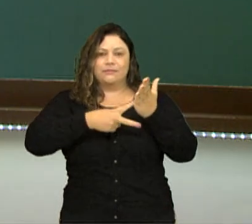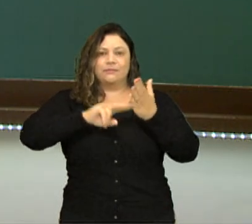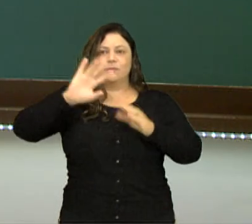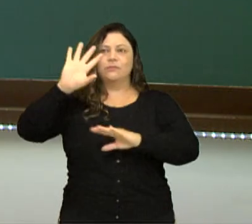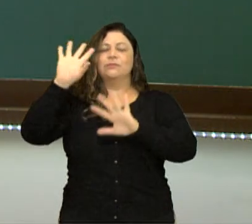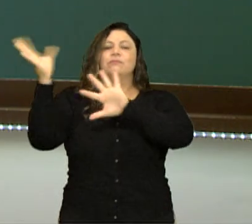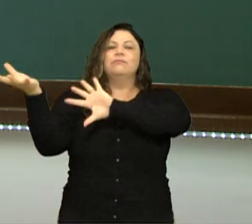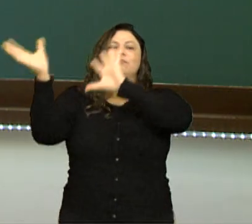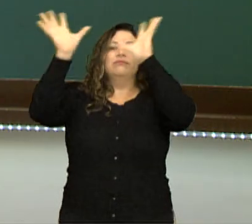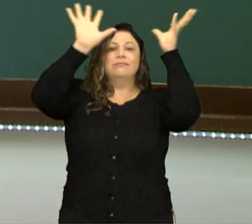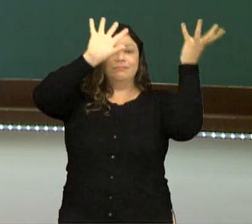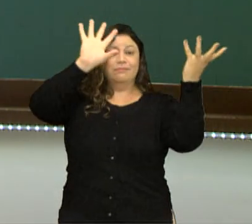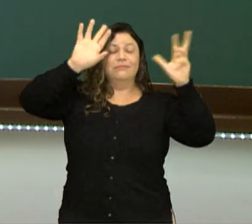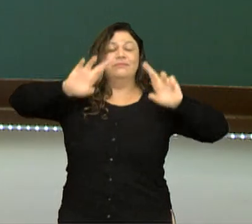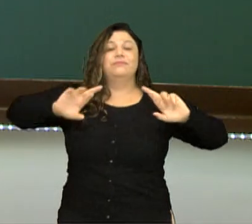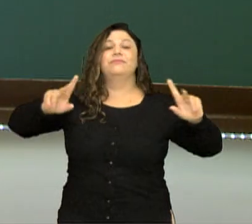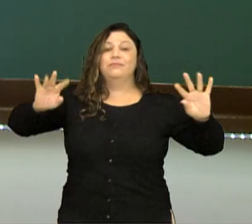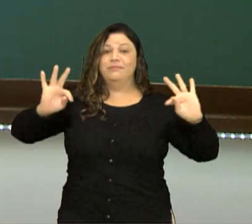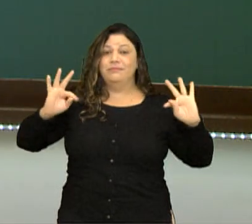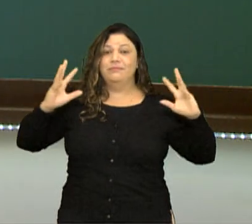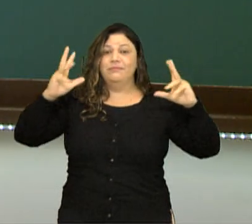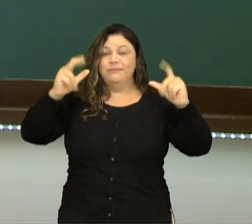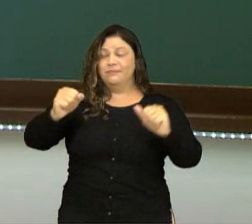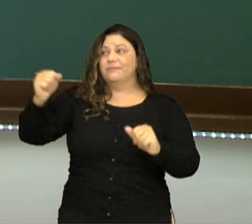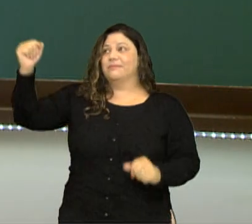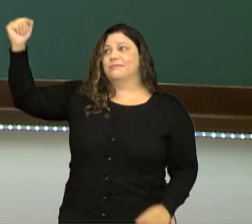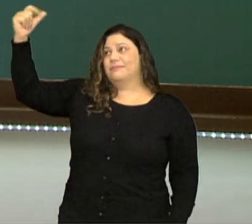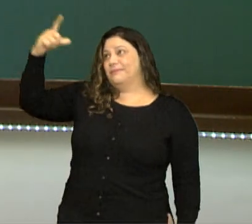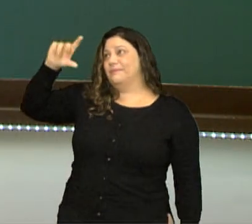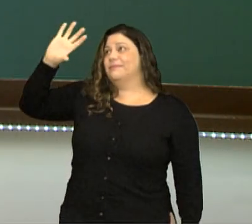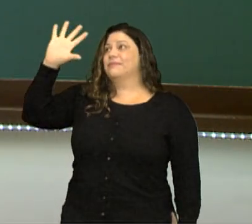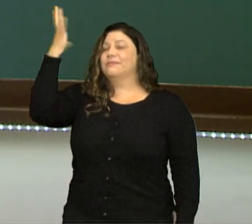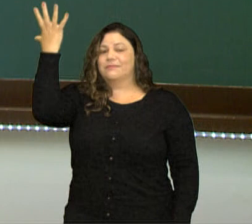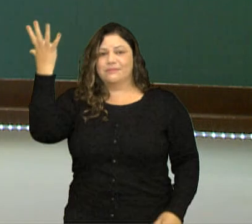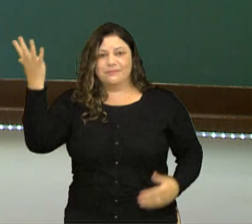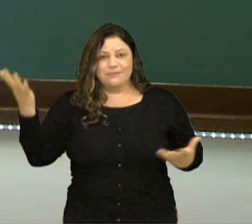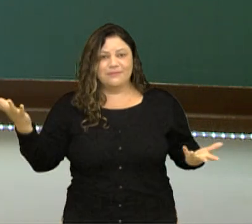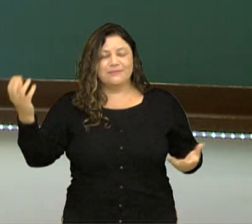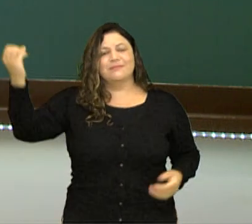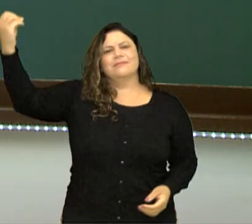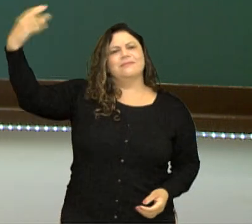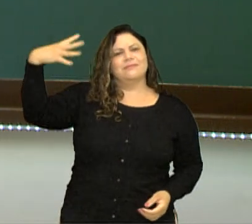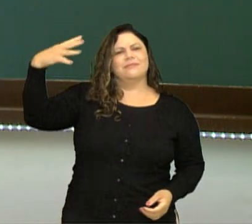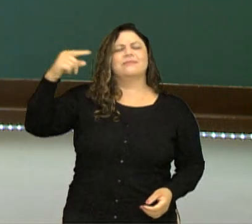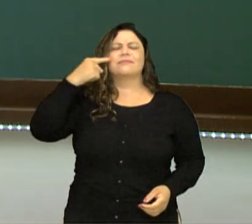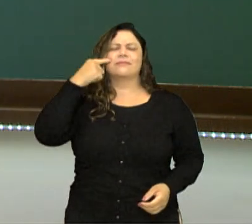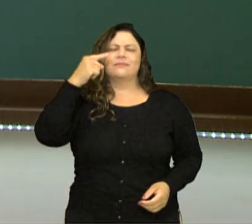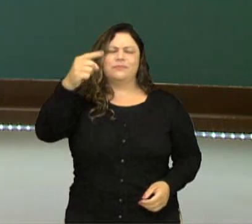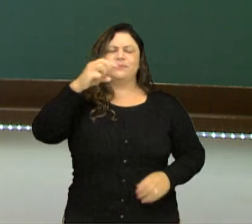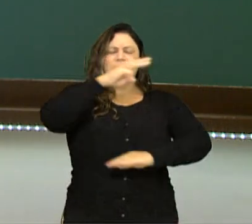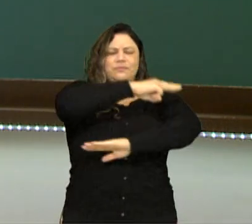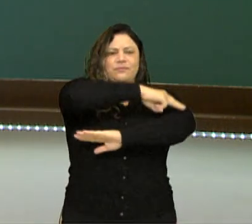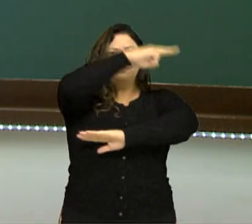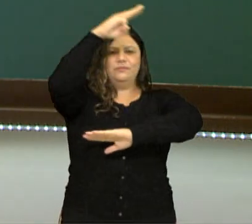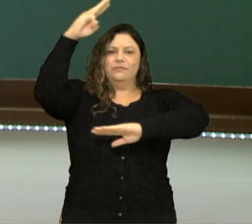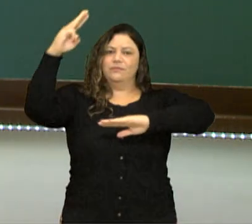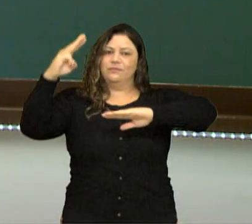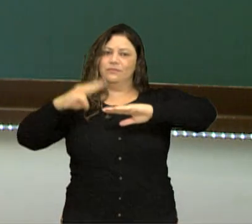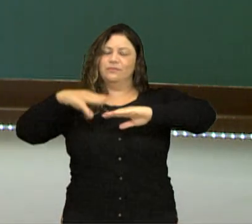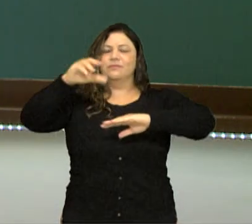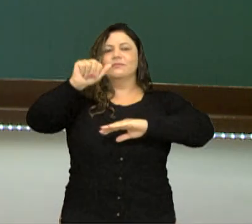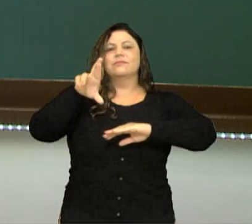fenômenos luminosos. E nós vimos ainda que o fenômeno do arco-íris, ele é um fenômeno causado